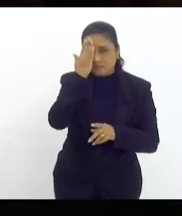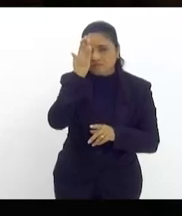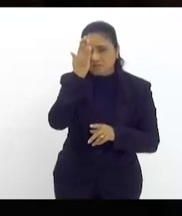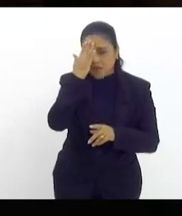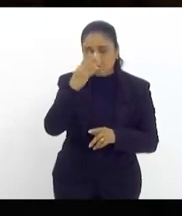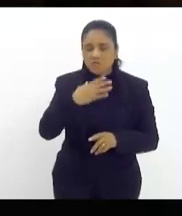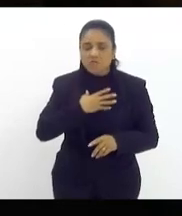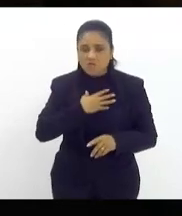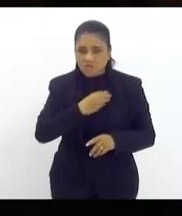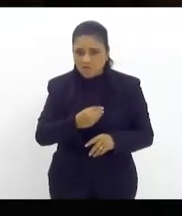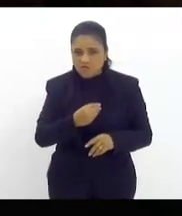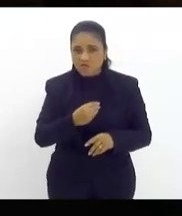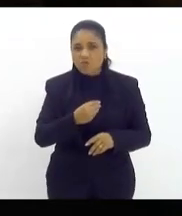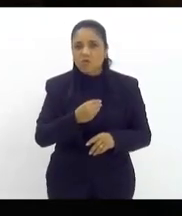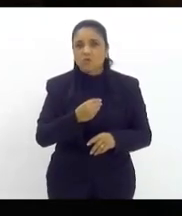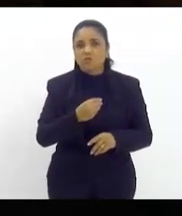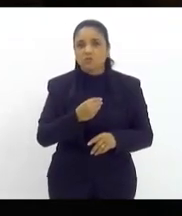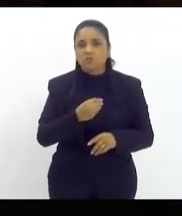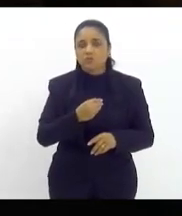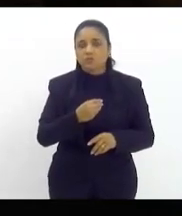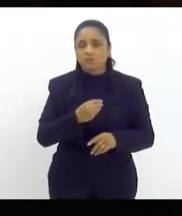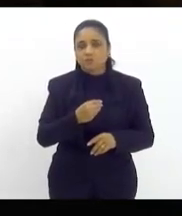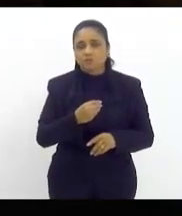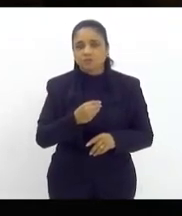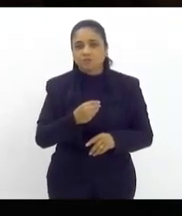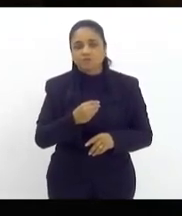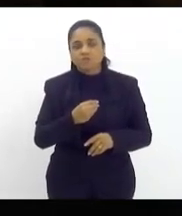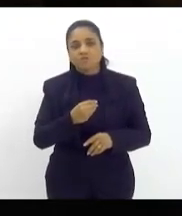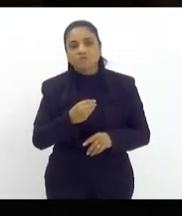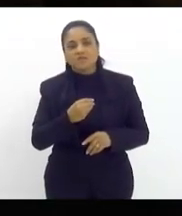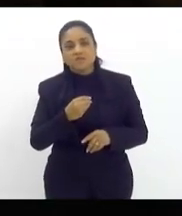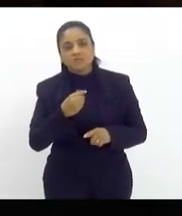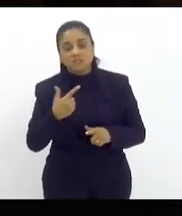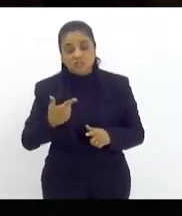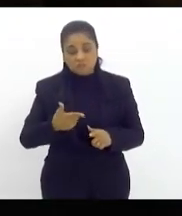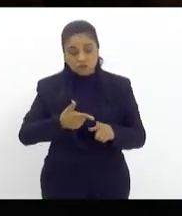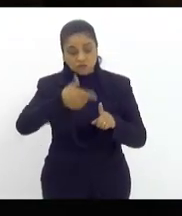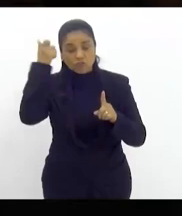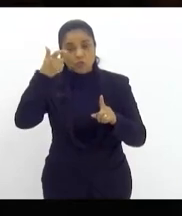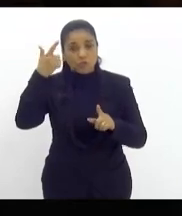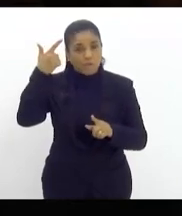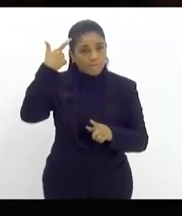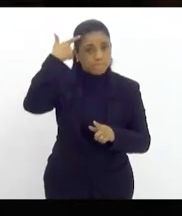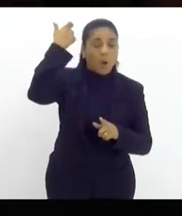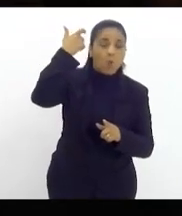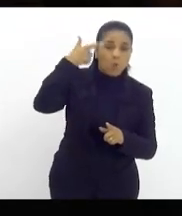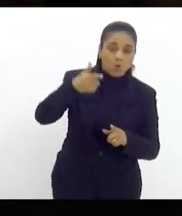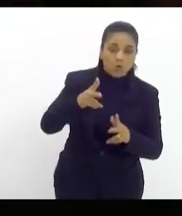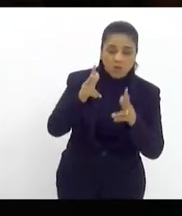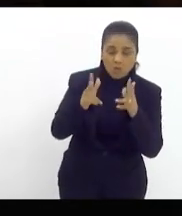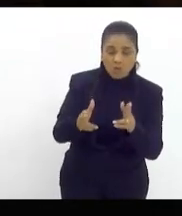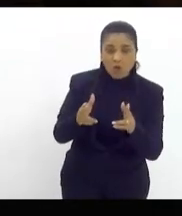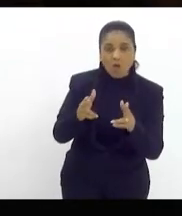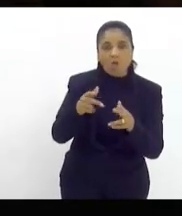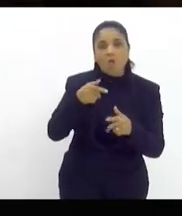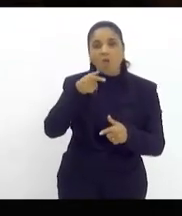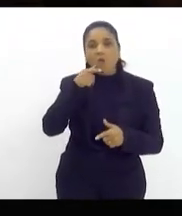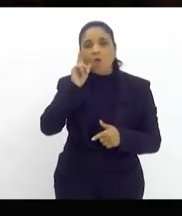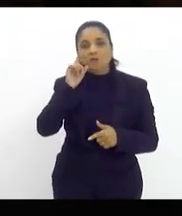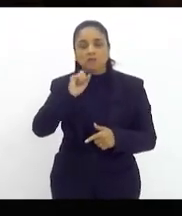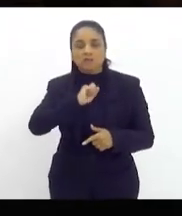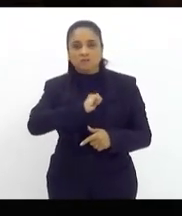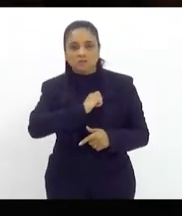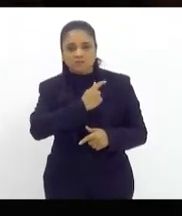ter um filho muitas vezes tendo a possibilidade de levar um tiro na cabeça como aconteceu ontem em São